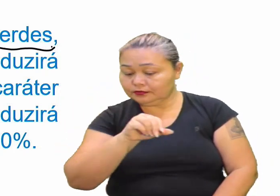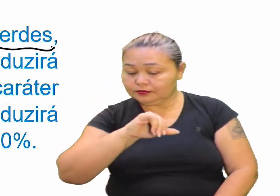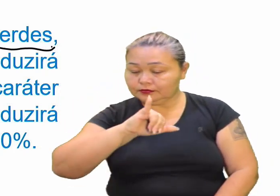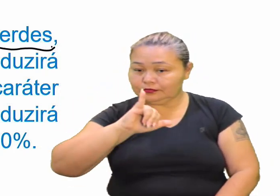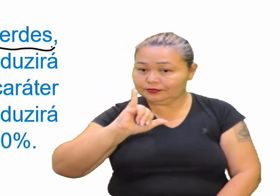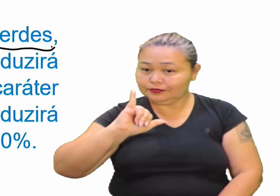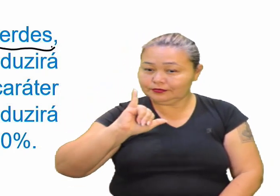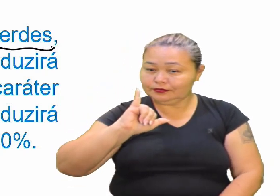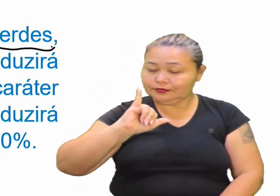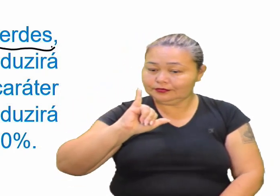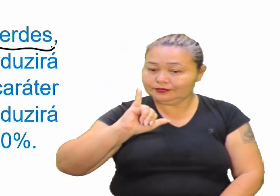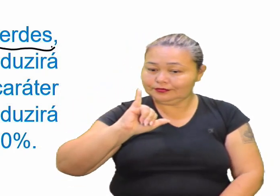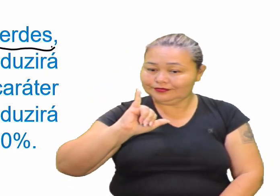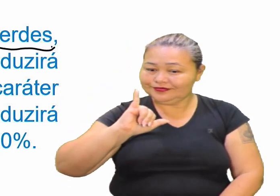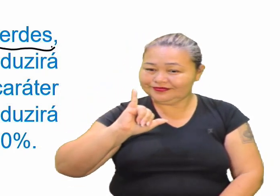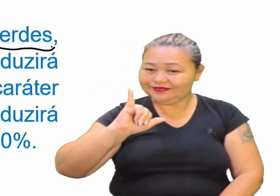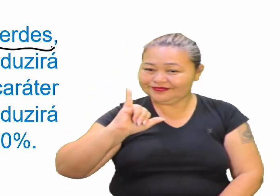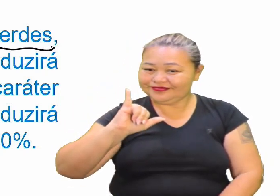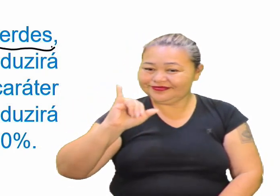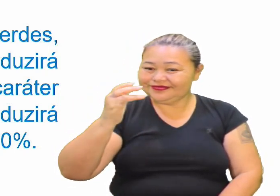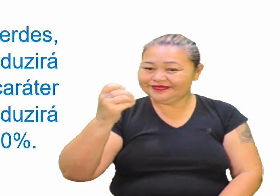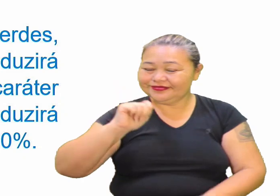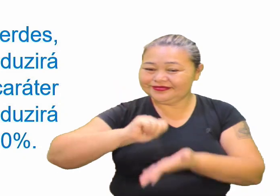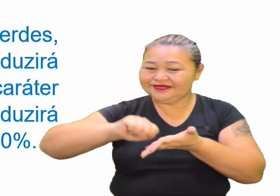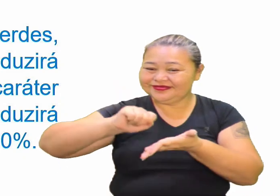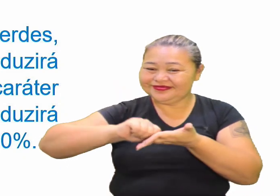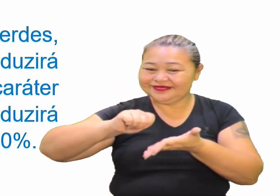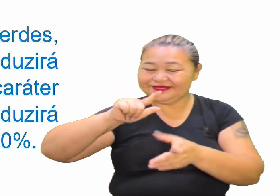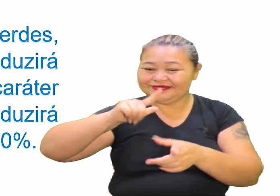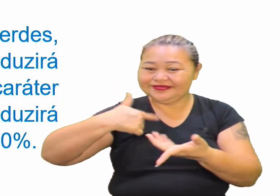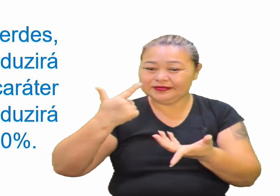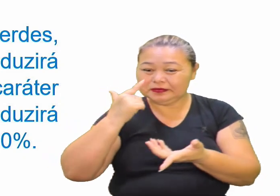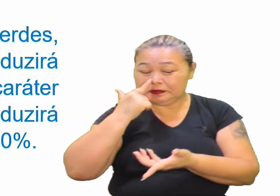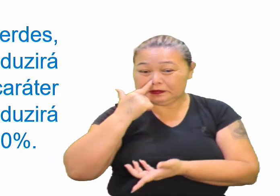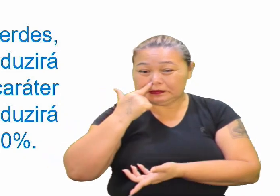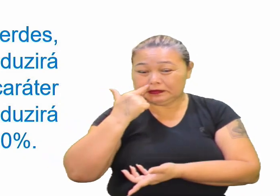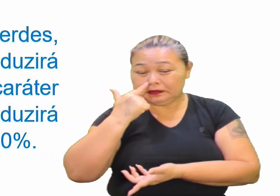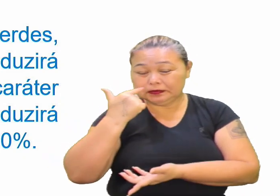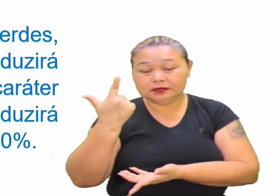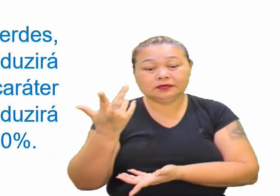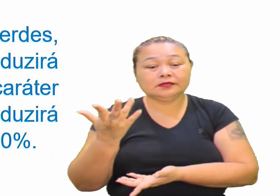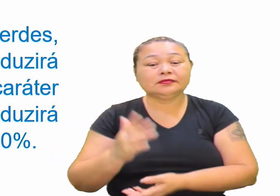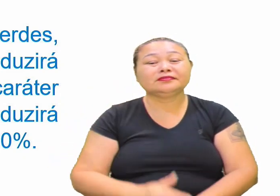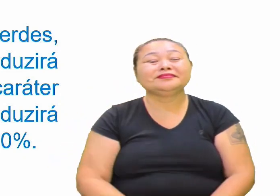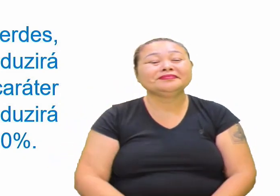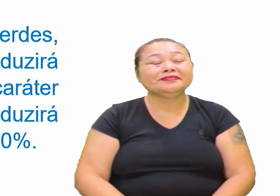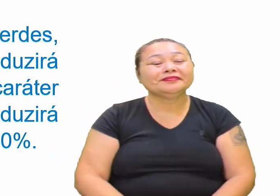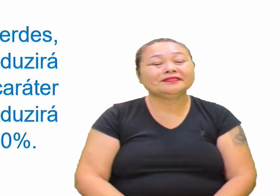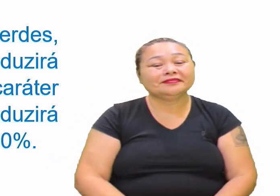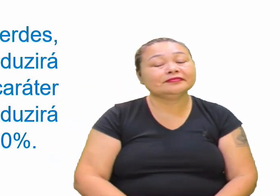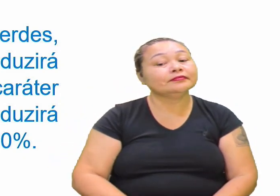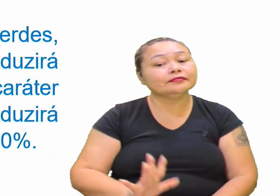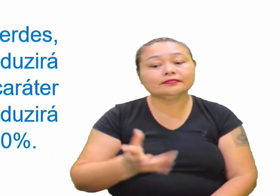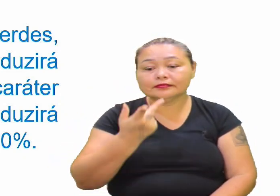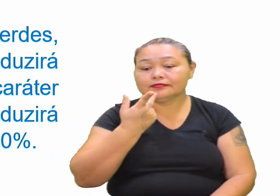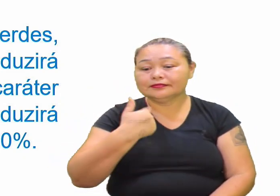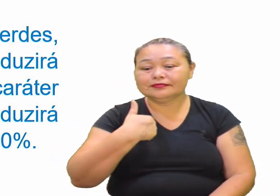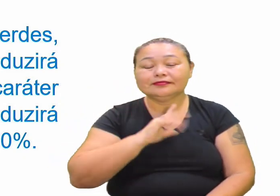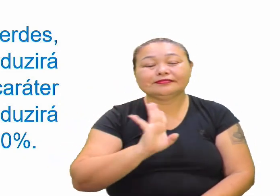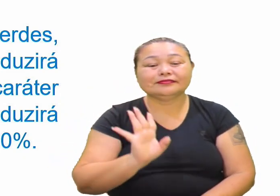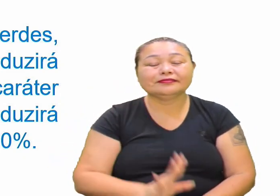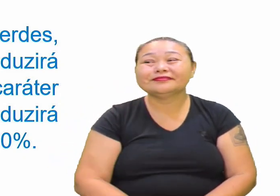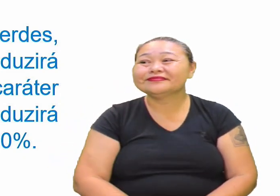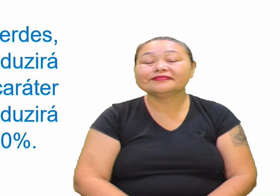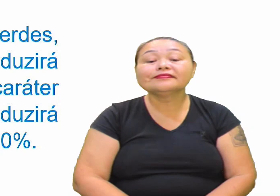Nossa, tu desaprendeu a escrever? Ficou analfabeto, Jefferson? Não, eu tenho um distúrbio. Tá falando com quem? Comigo.